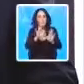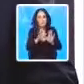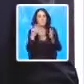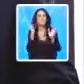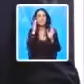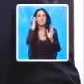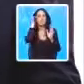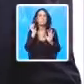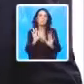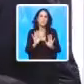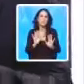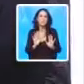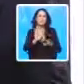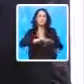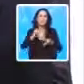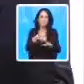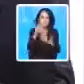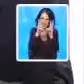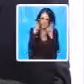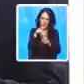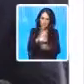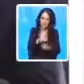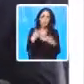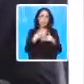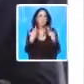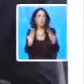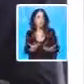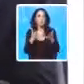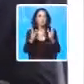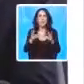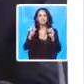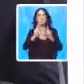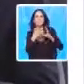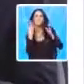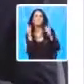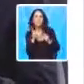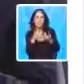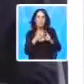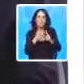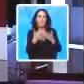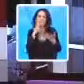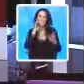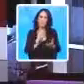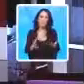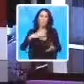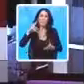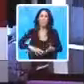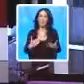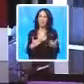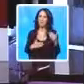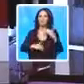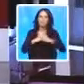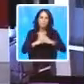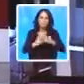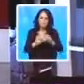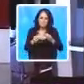nos entender aqui a propósito deste tema. Nós temos a perspectiva de que é uma vergonha que Portugal tenha chegado a